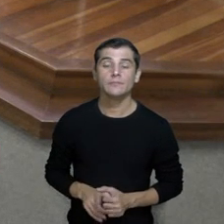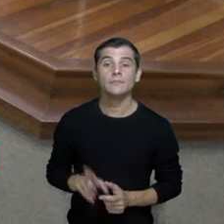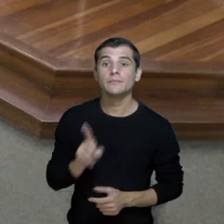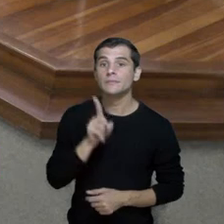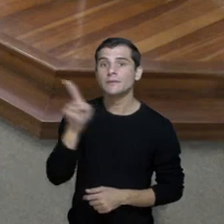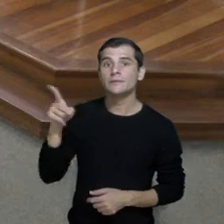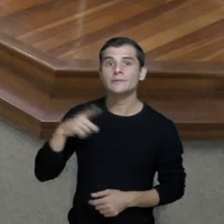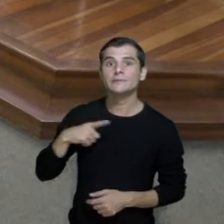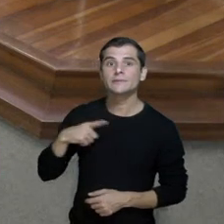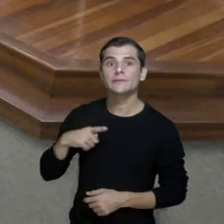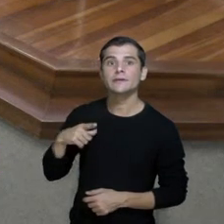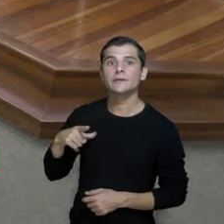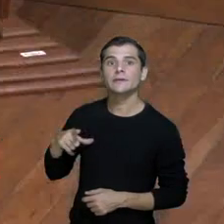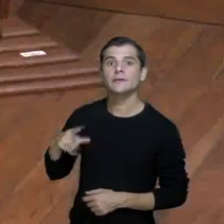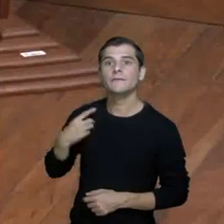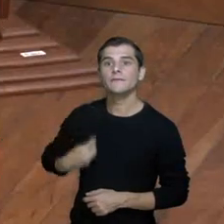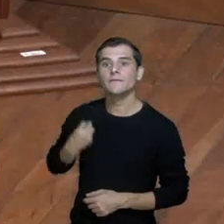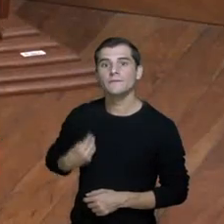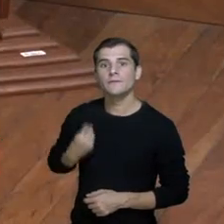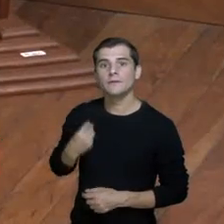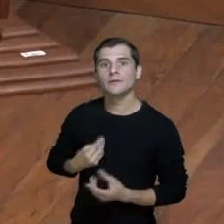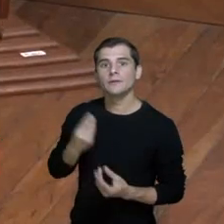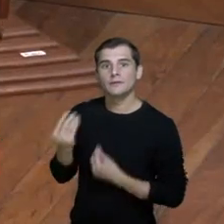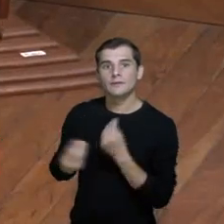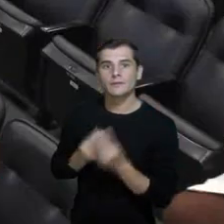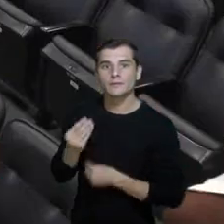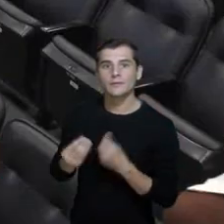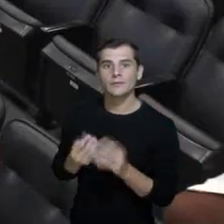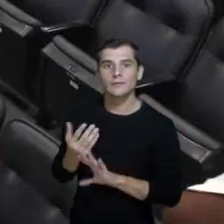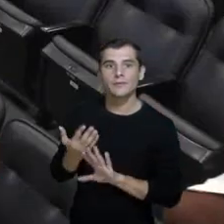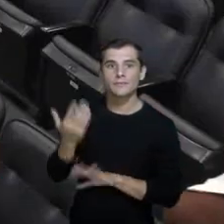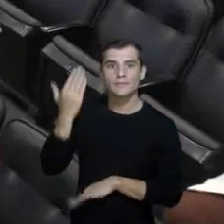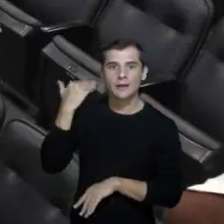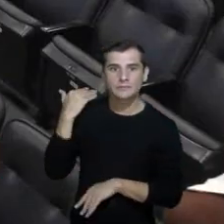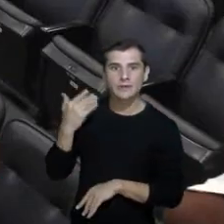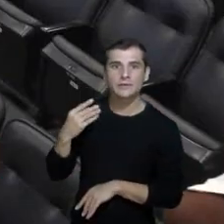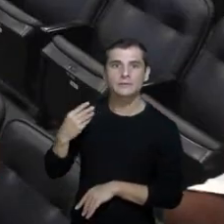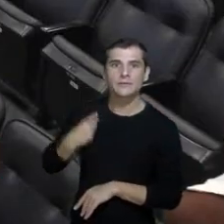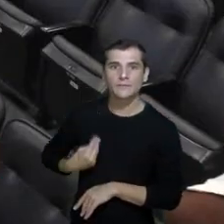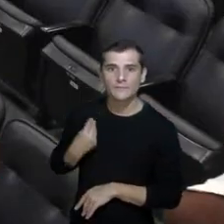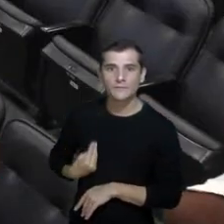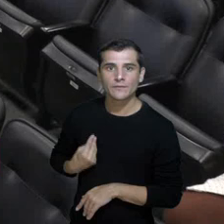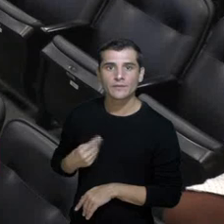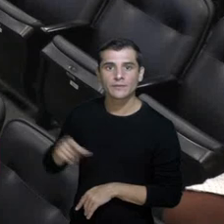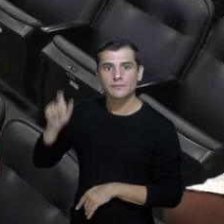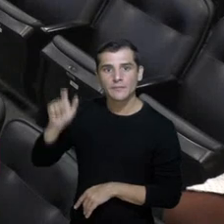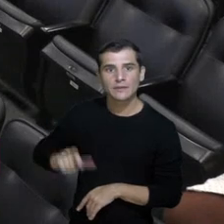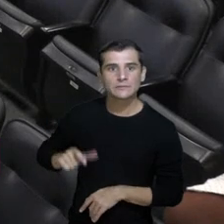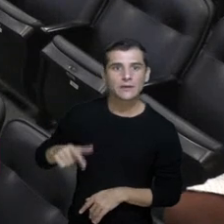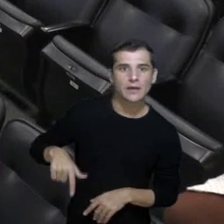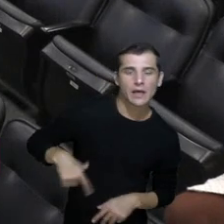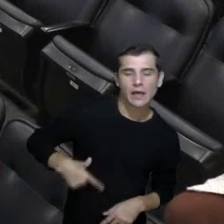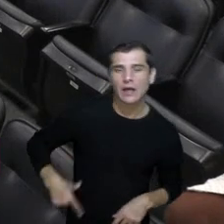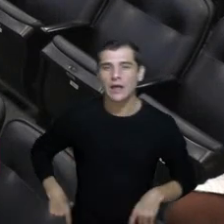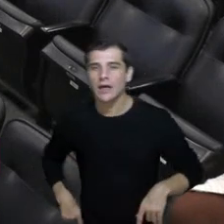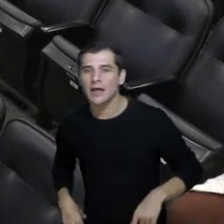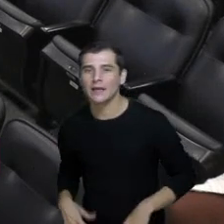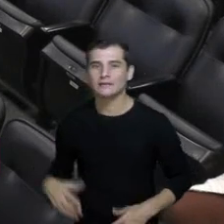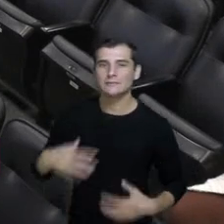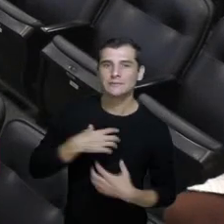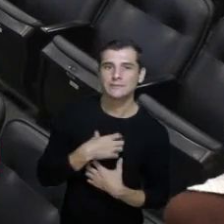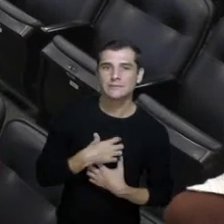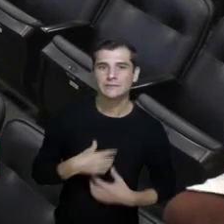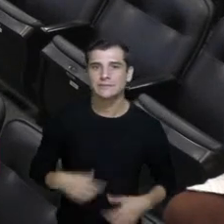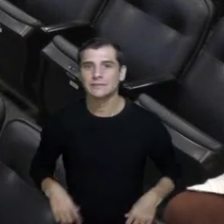joelho porque o homem além de ser era marrento Hoje ele tá mais o bicho era marrento bicho era mas pegava